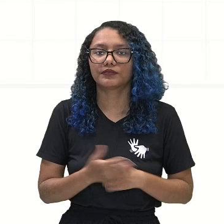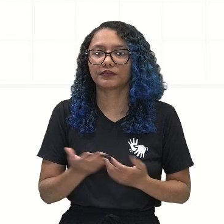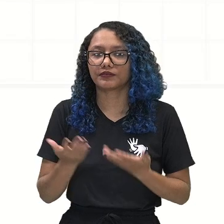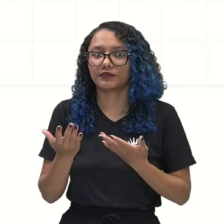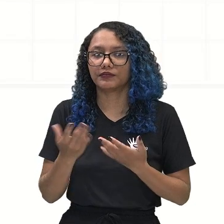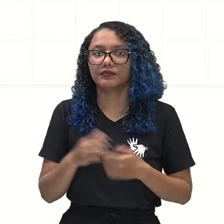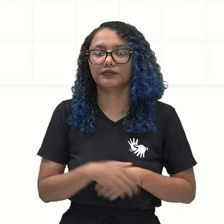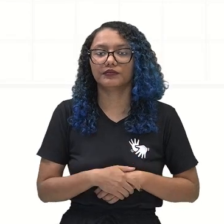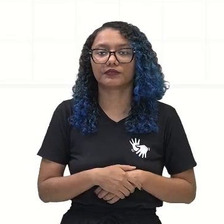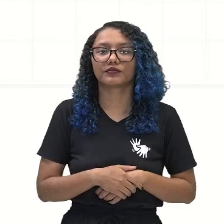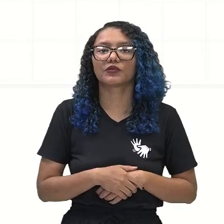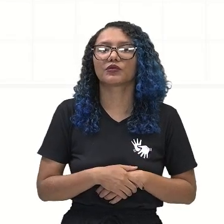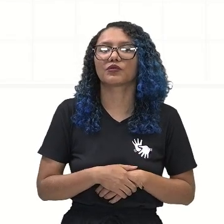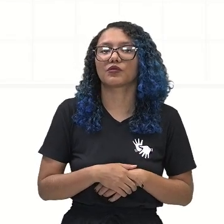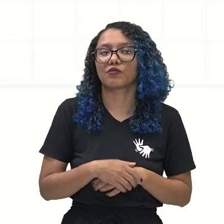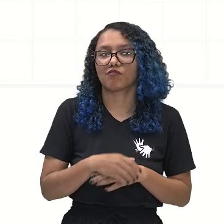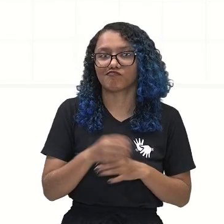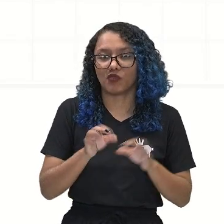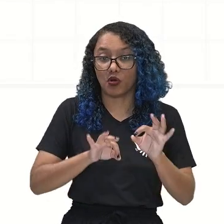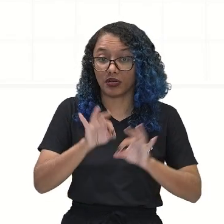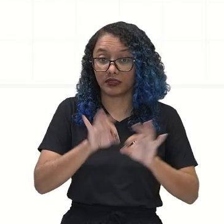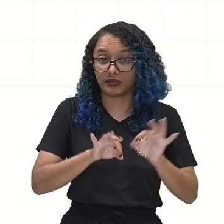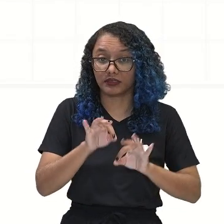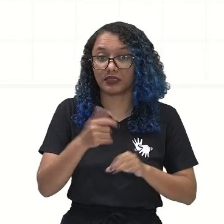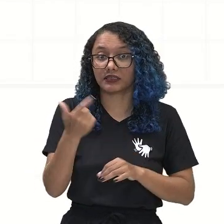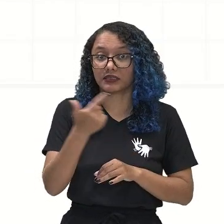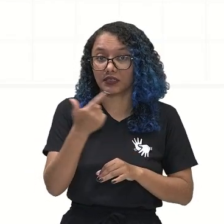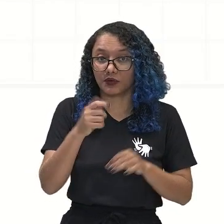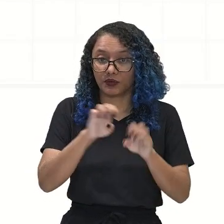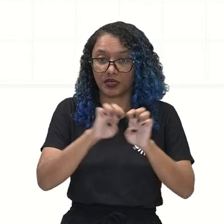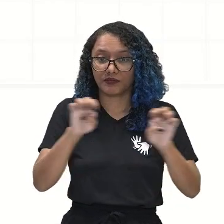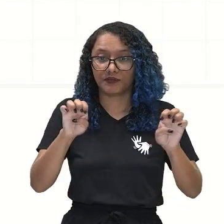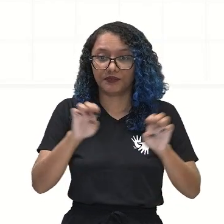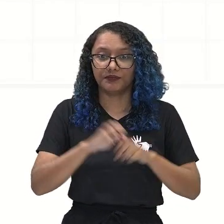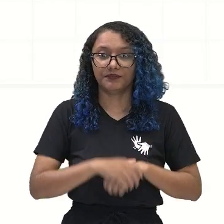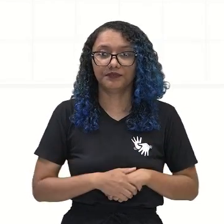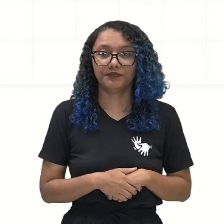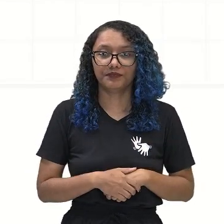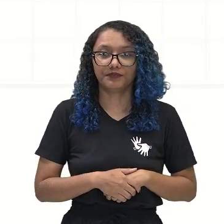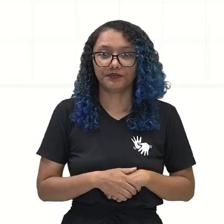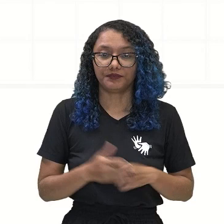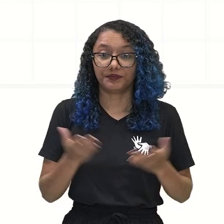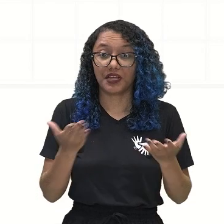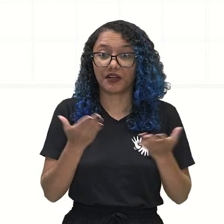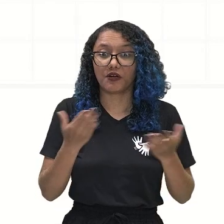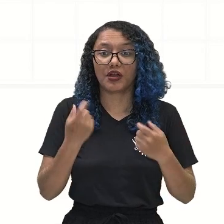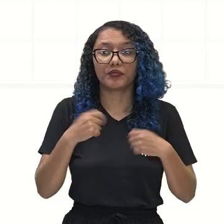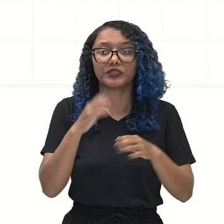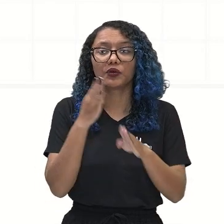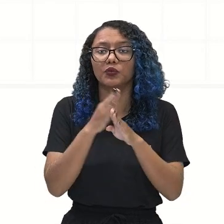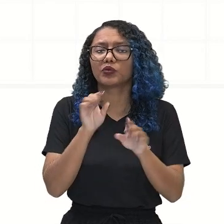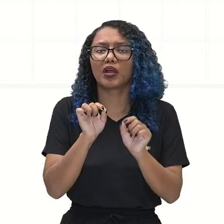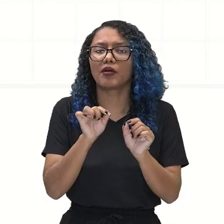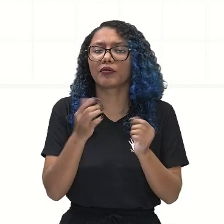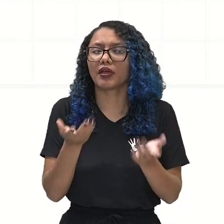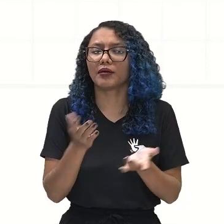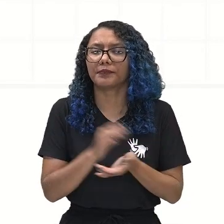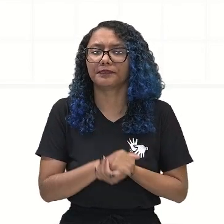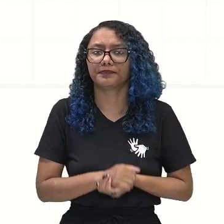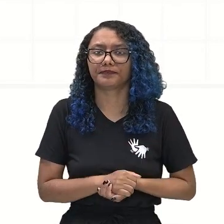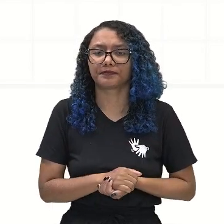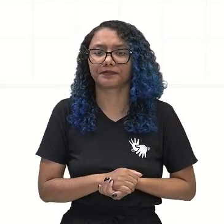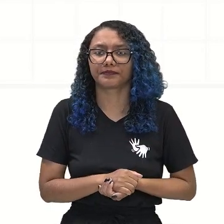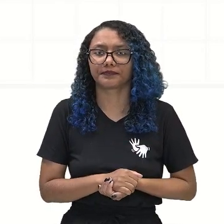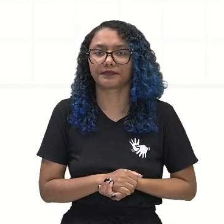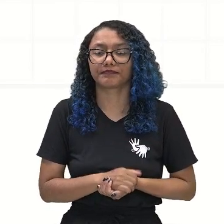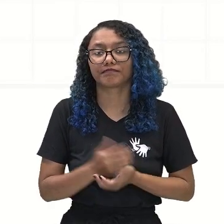estruturamos a segunda equação, olha. Agora, depois disso, determinar, ó, através de um sistema, tá aí,